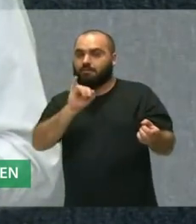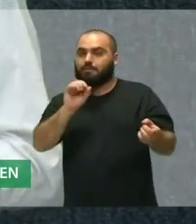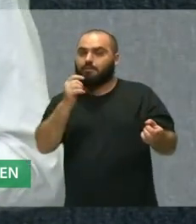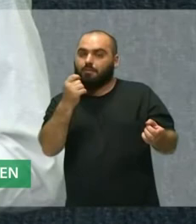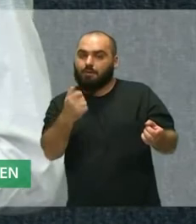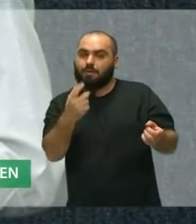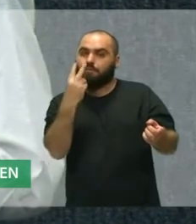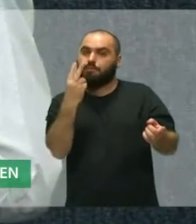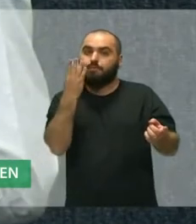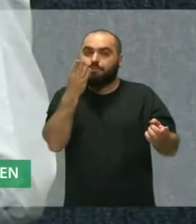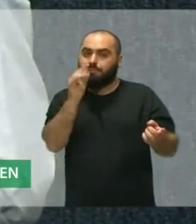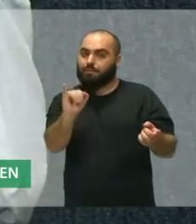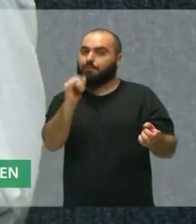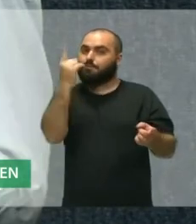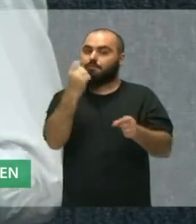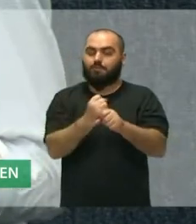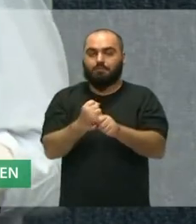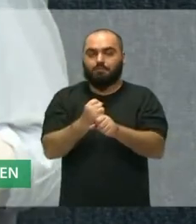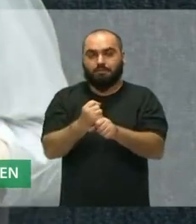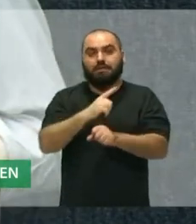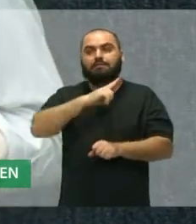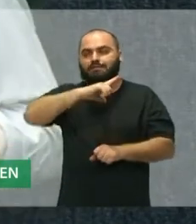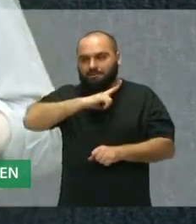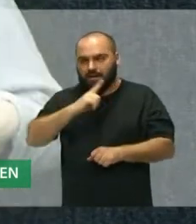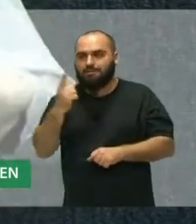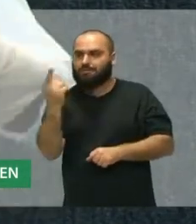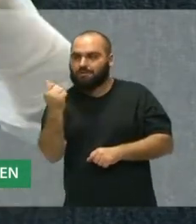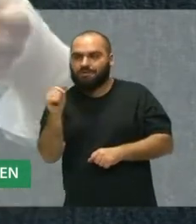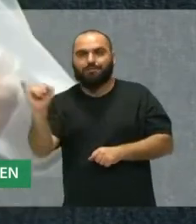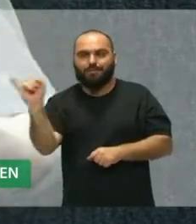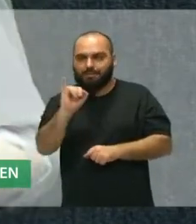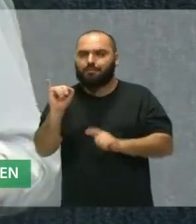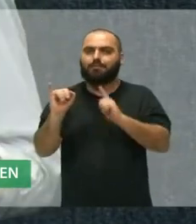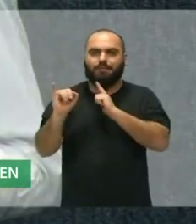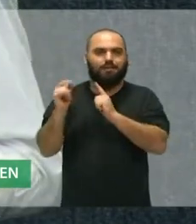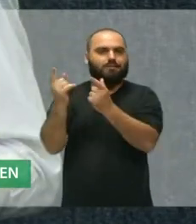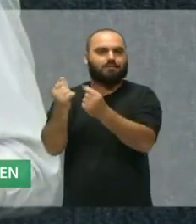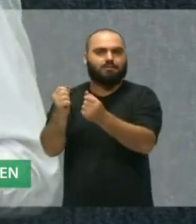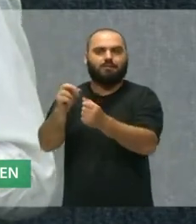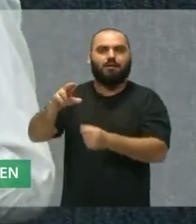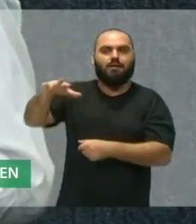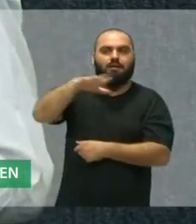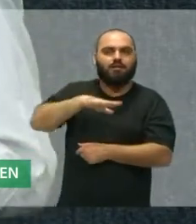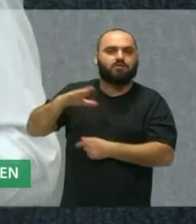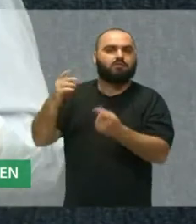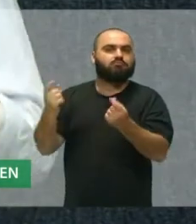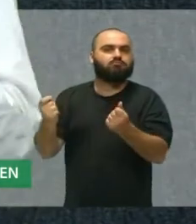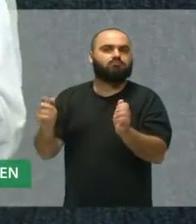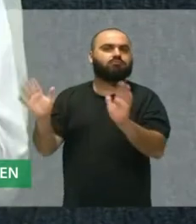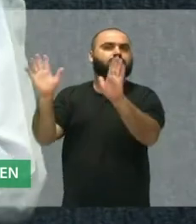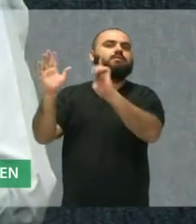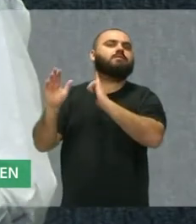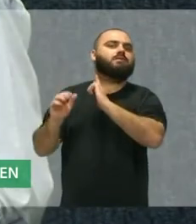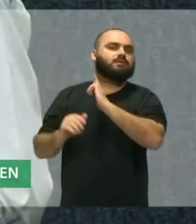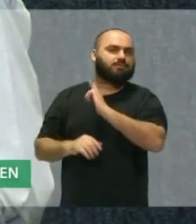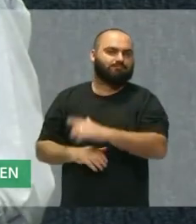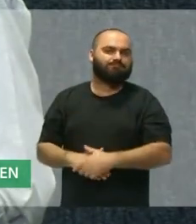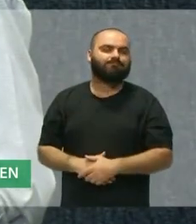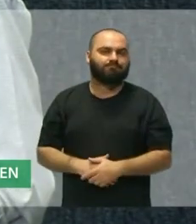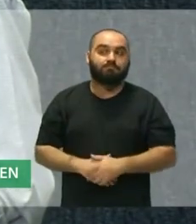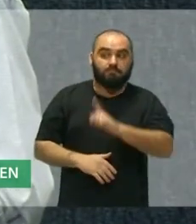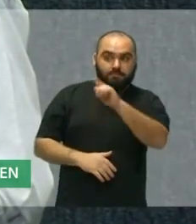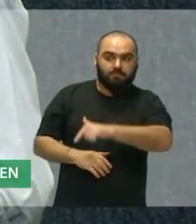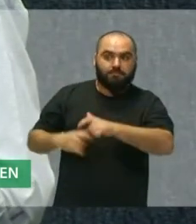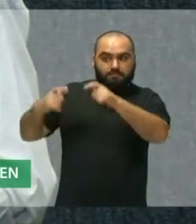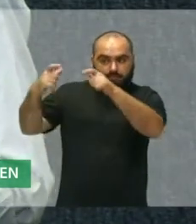anual. Então, tem recurso, nós temos recurso, Itajaí, a região é muito rica. Então, penso, e é uma colocação para